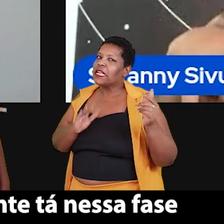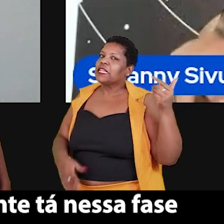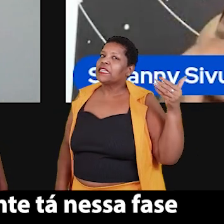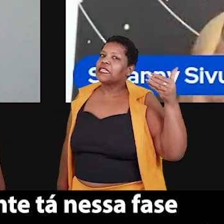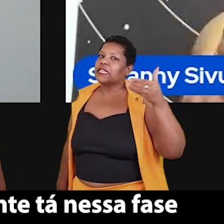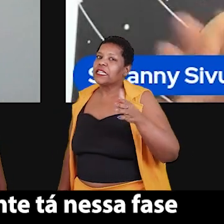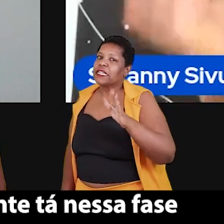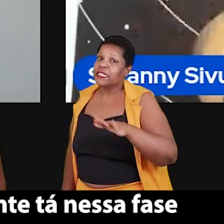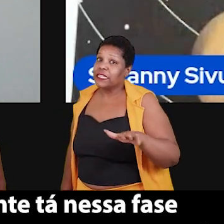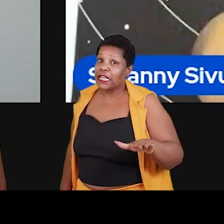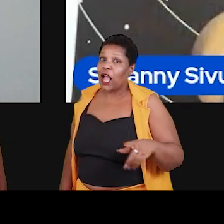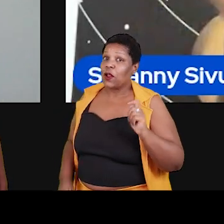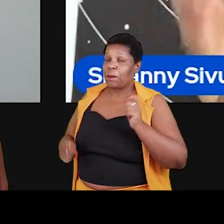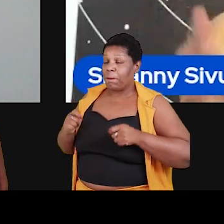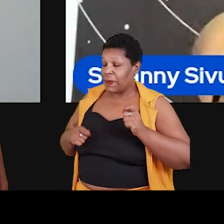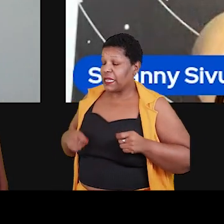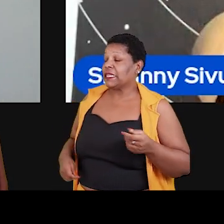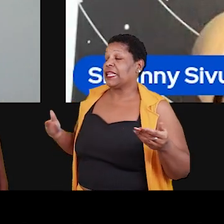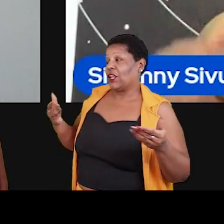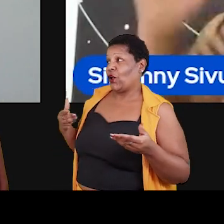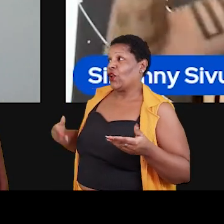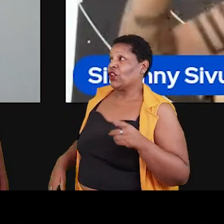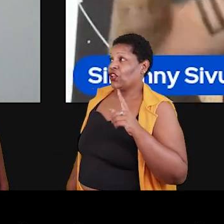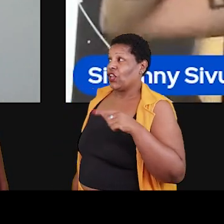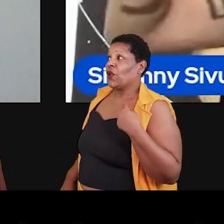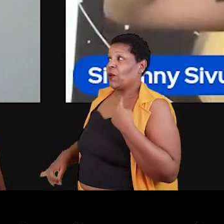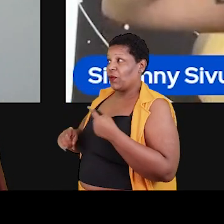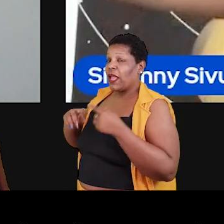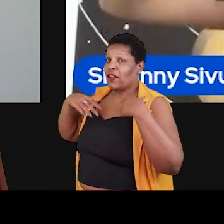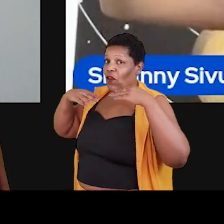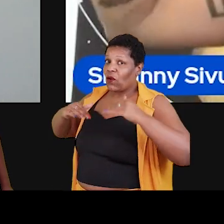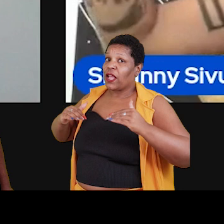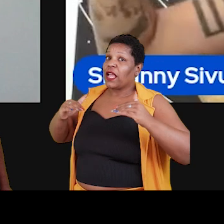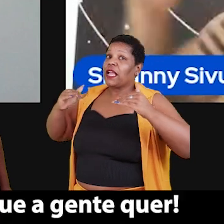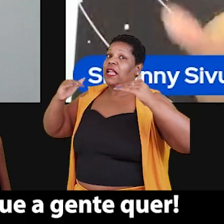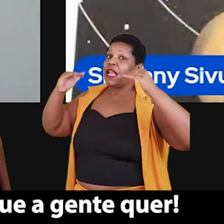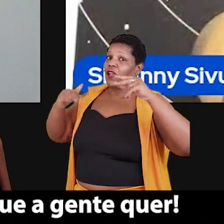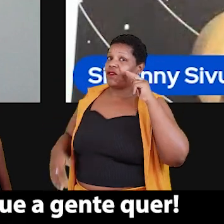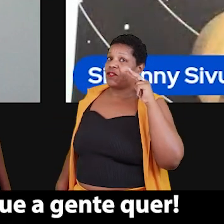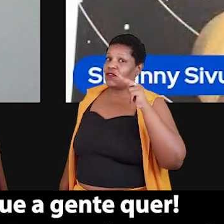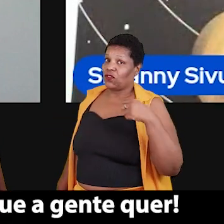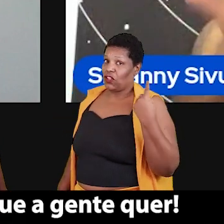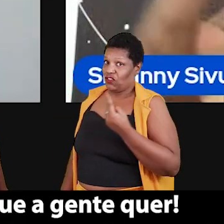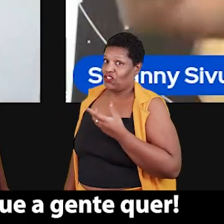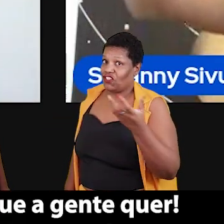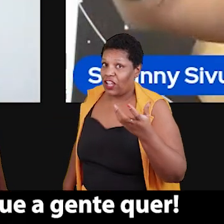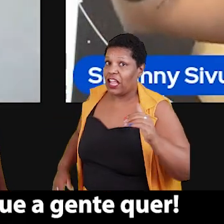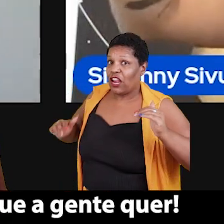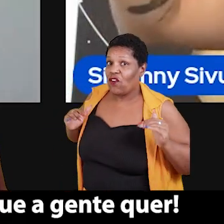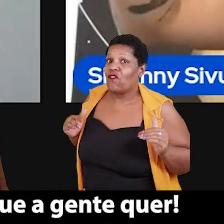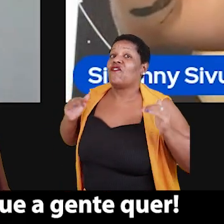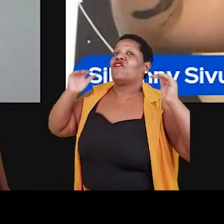as crianças agora para a banda, né? Então, porque eles vão crescendo, né? Eles vão ganhando, e é o que a gente quer que eles